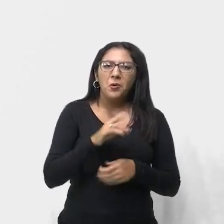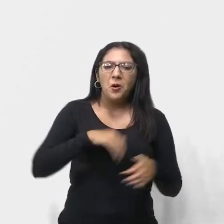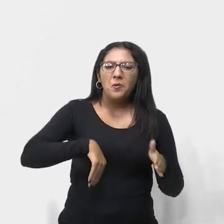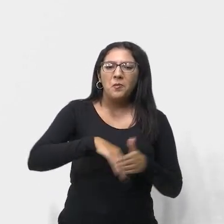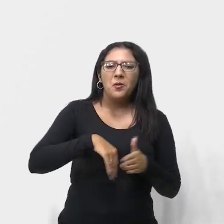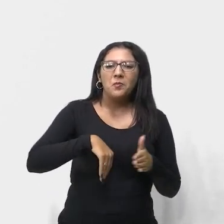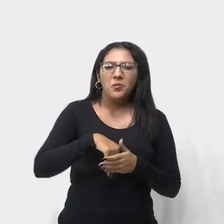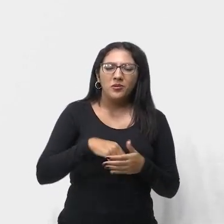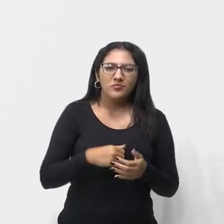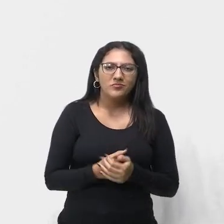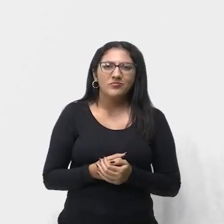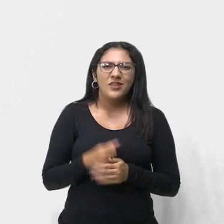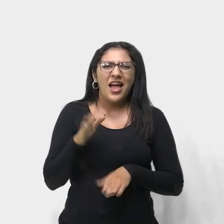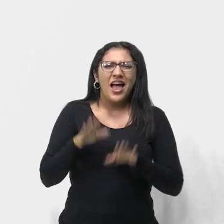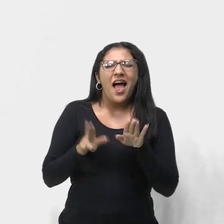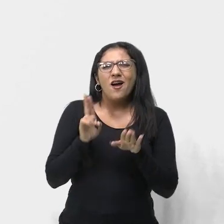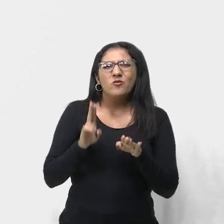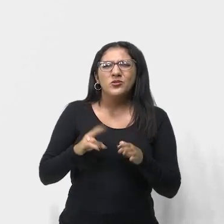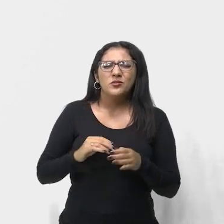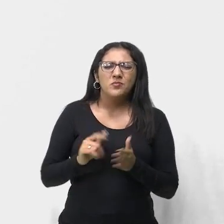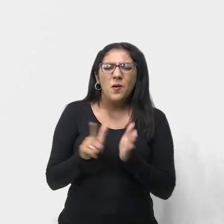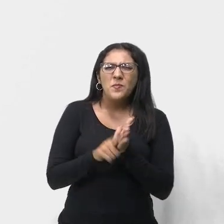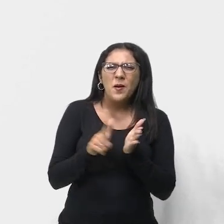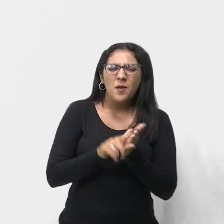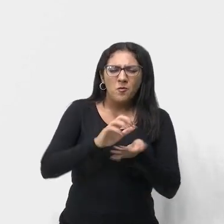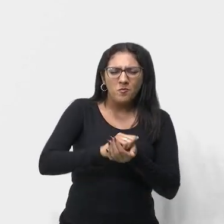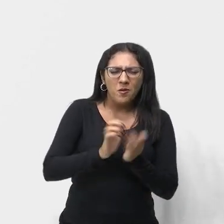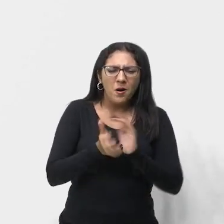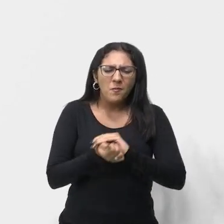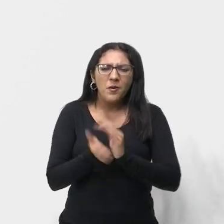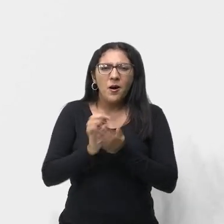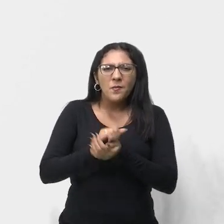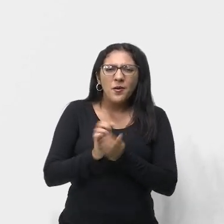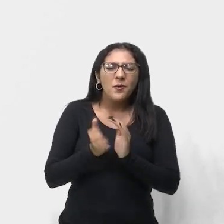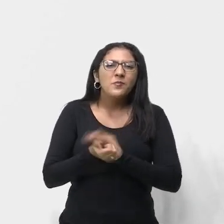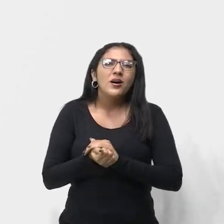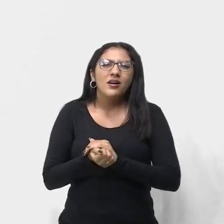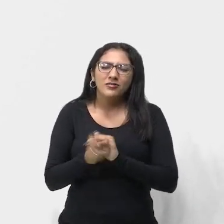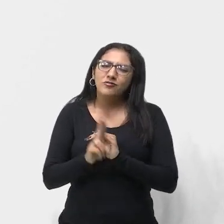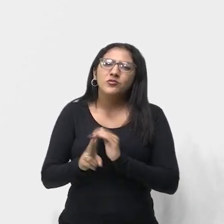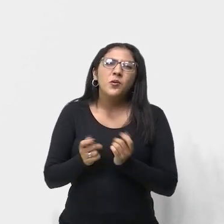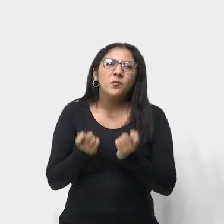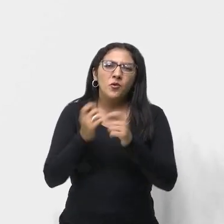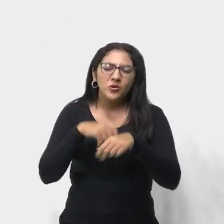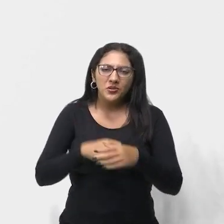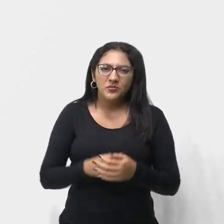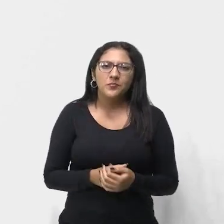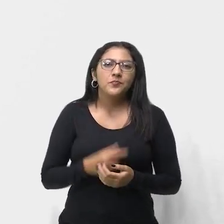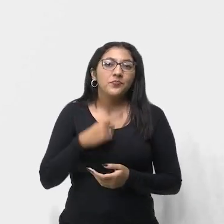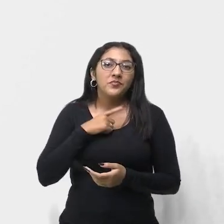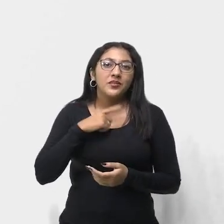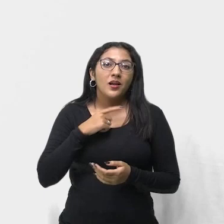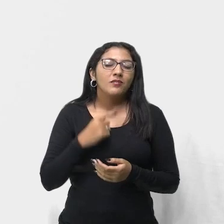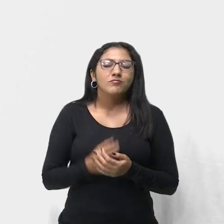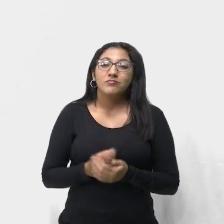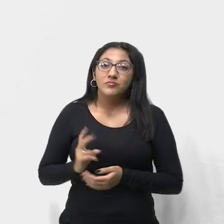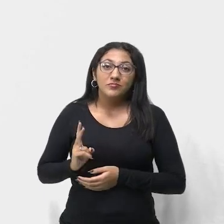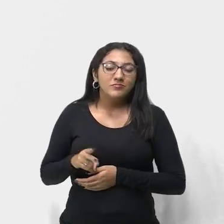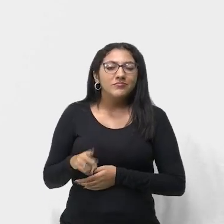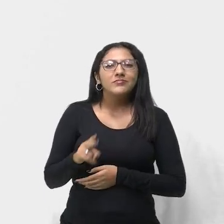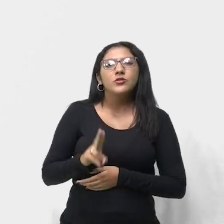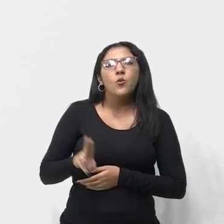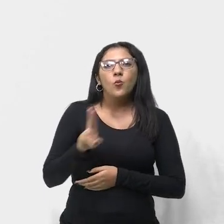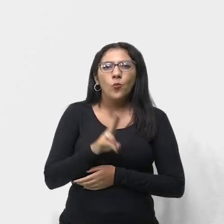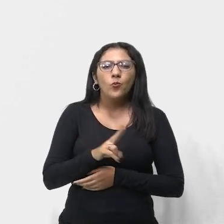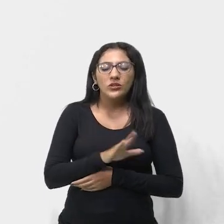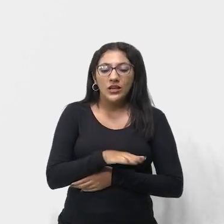E quando não tem uma bola de fato, a gente faz ali uma bola com papel, com material que tem à mão, enfim. É algo que é muito